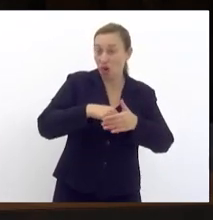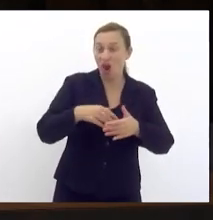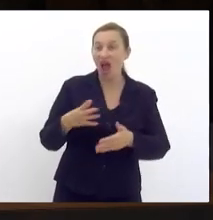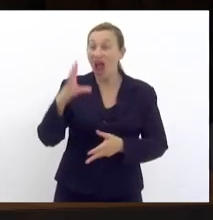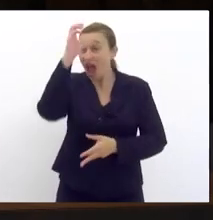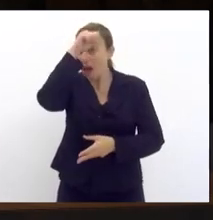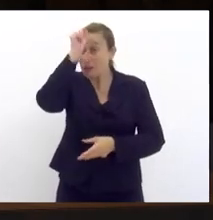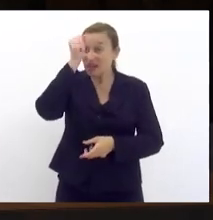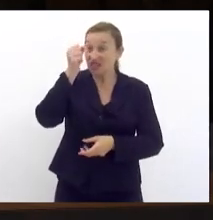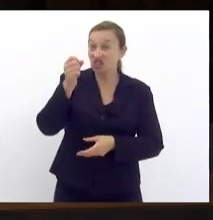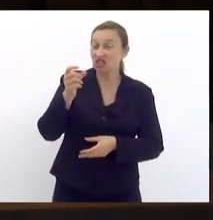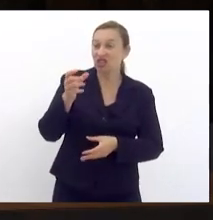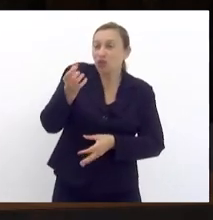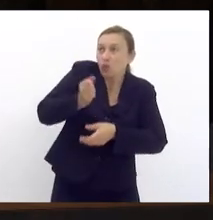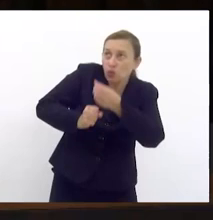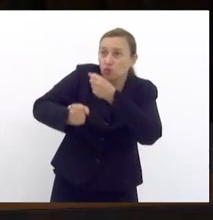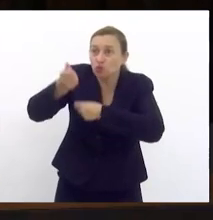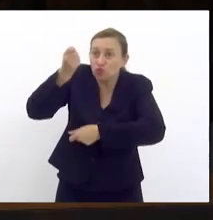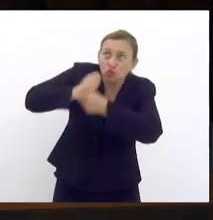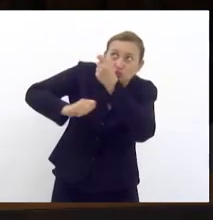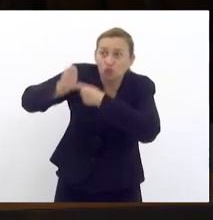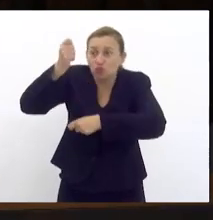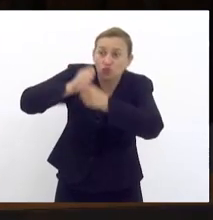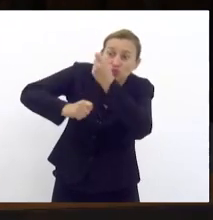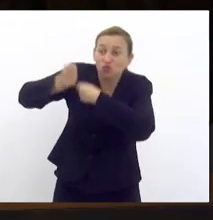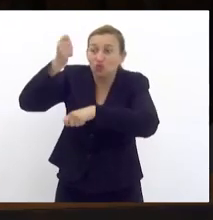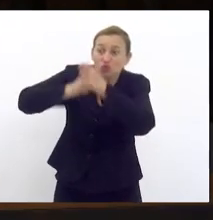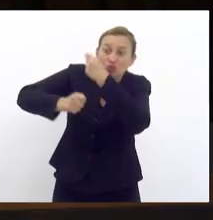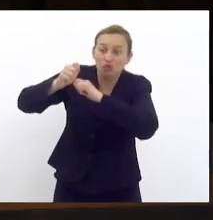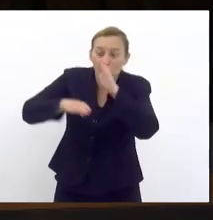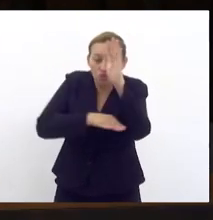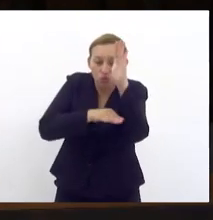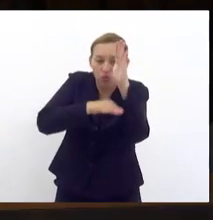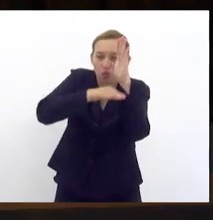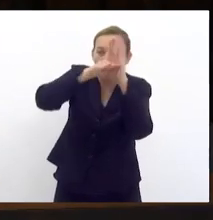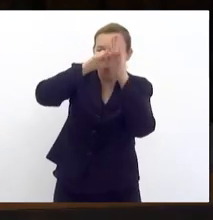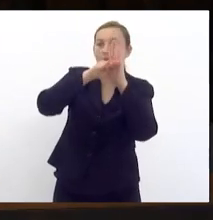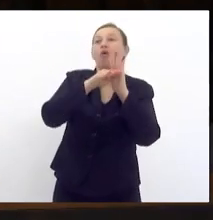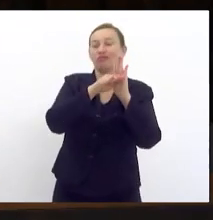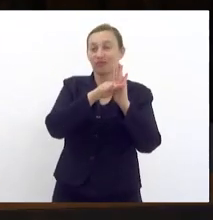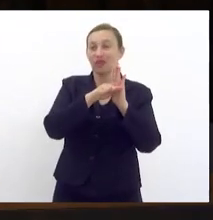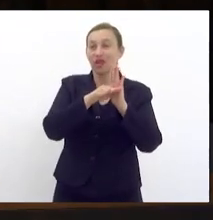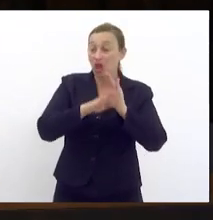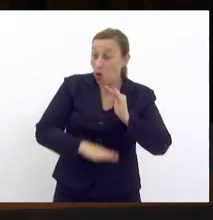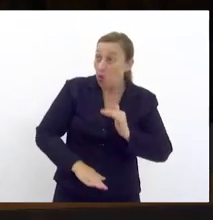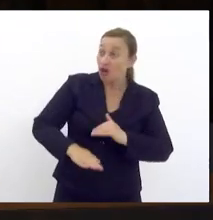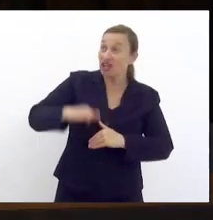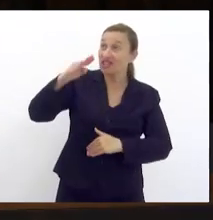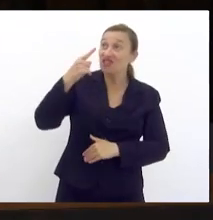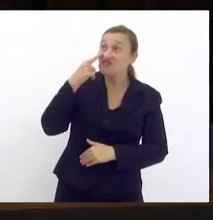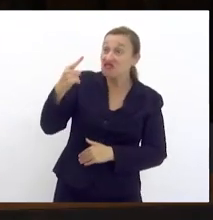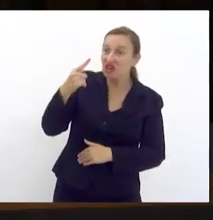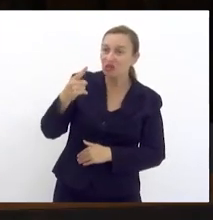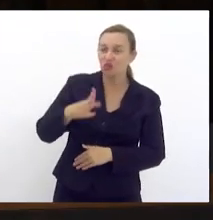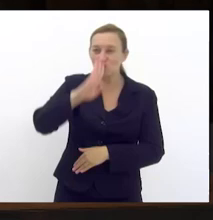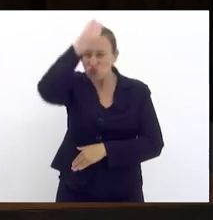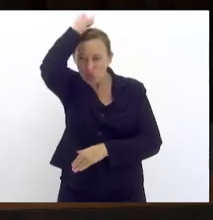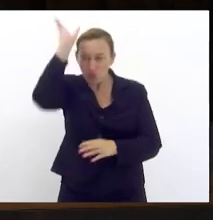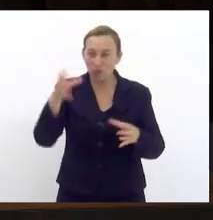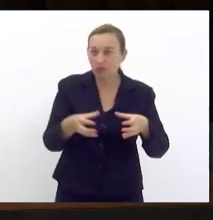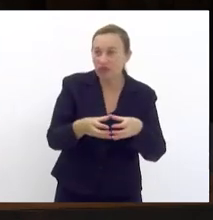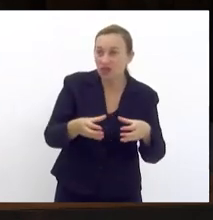naquela corda ali do 12º. Então, cresci vendo o Corpo Bombeiro. Eu podia falar aqui de